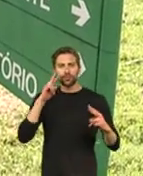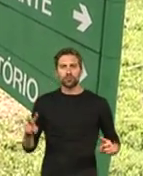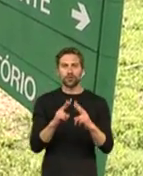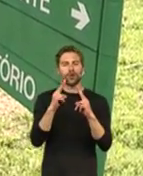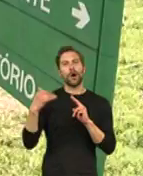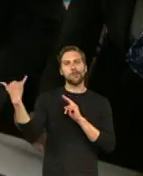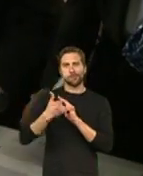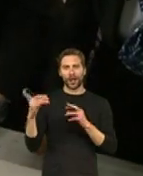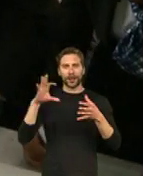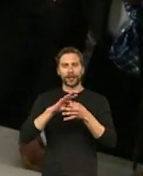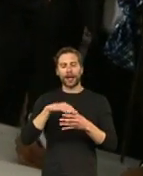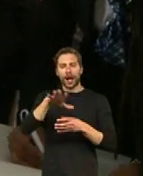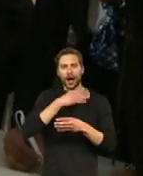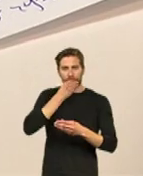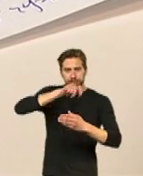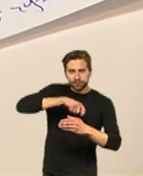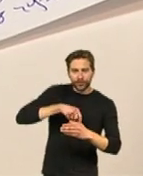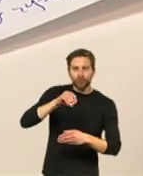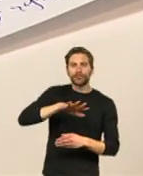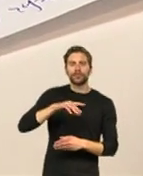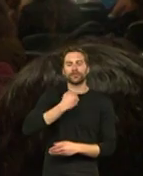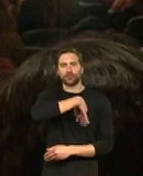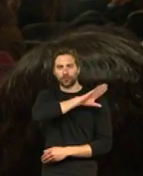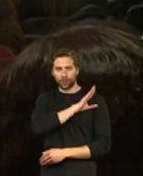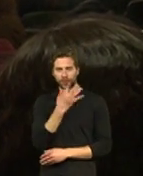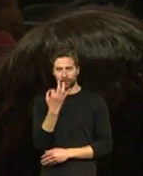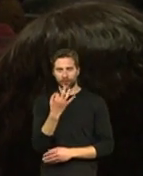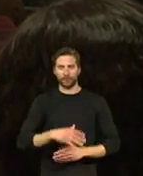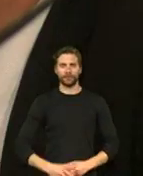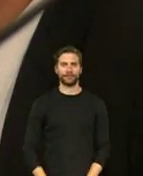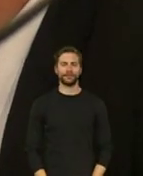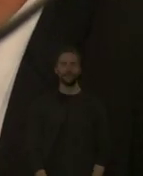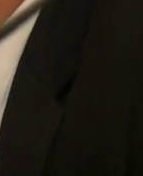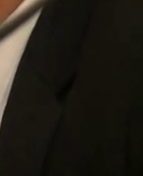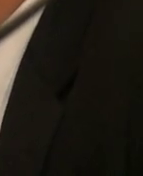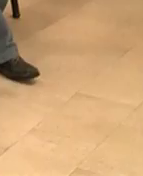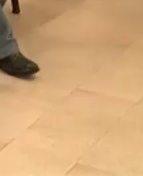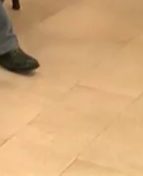O segundo encontro de gastronomia que decorreu em Coimbra.